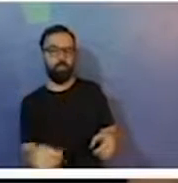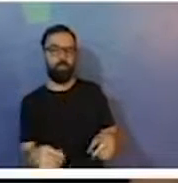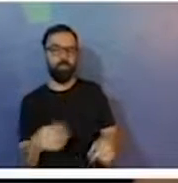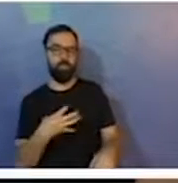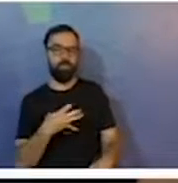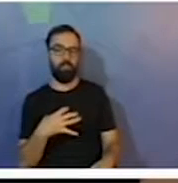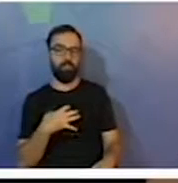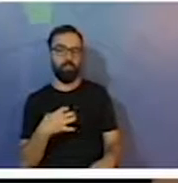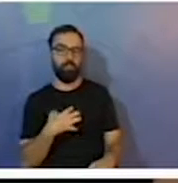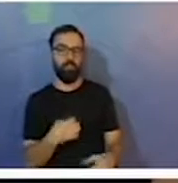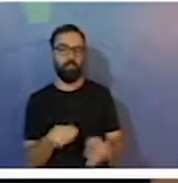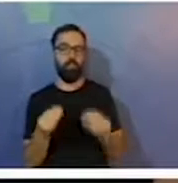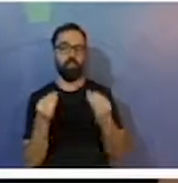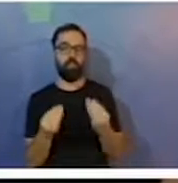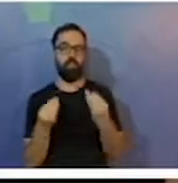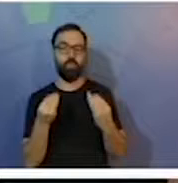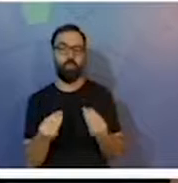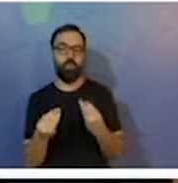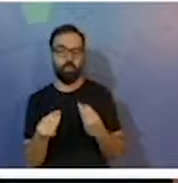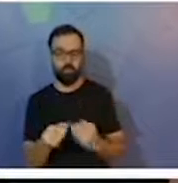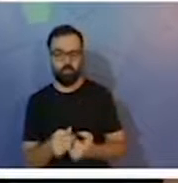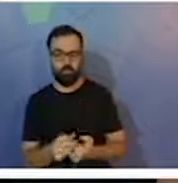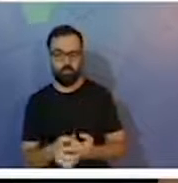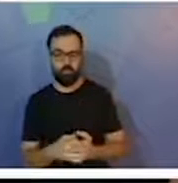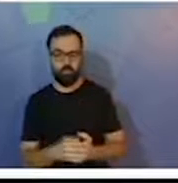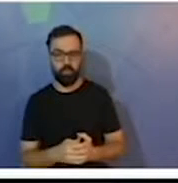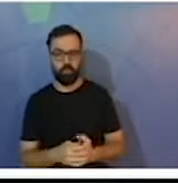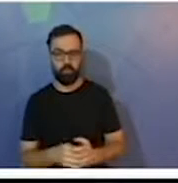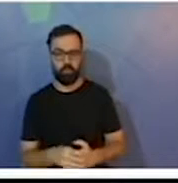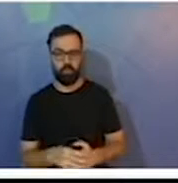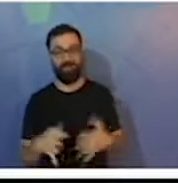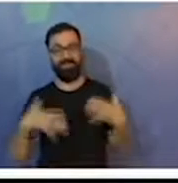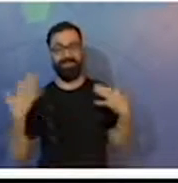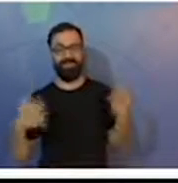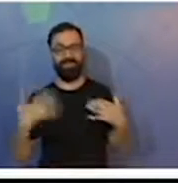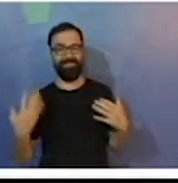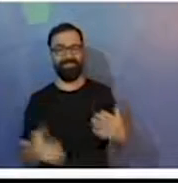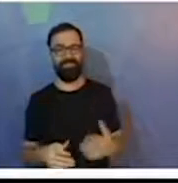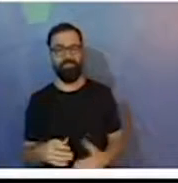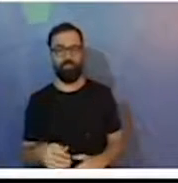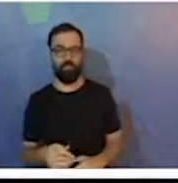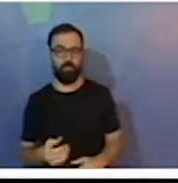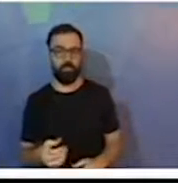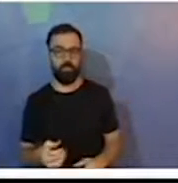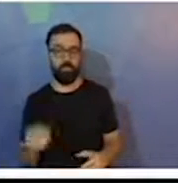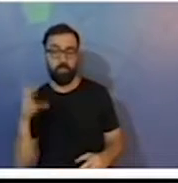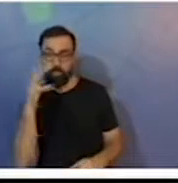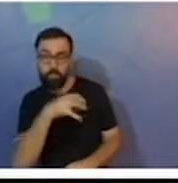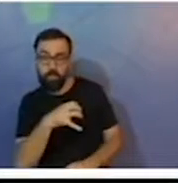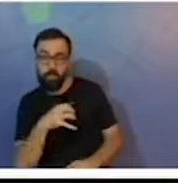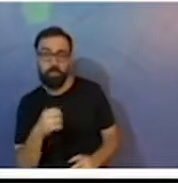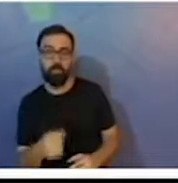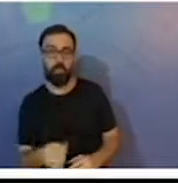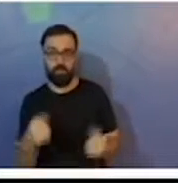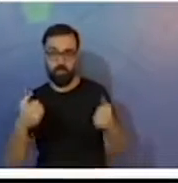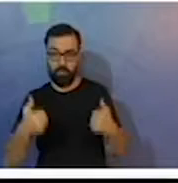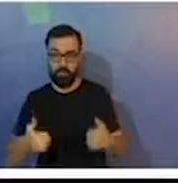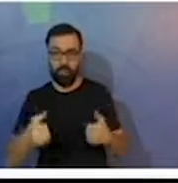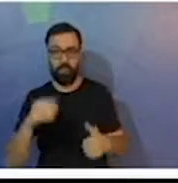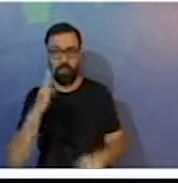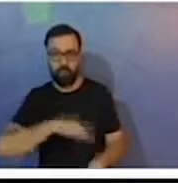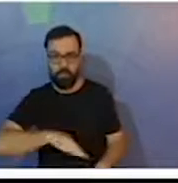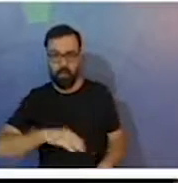modo normalmente a gente usa como como foi feito foi feito Alegremente docemente rapidamente bem